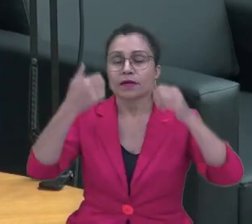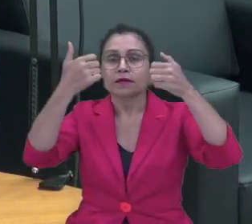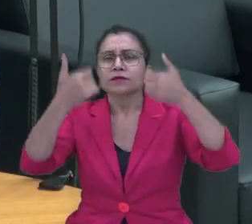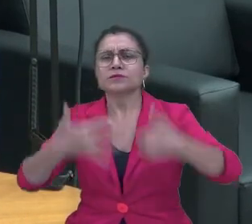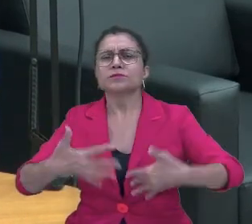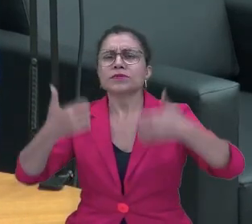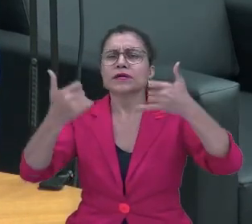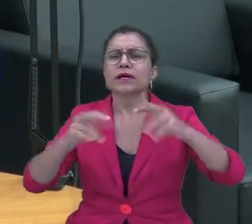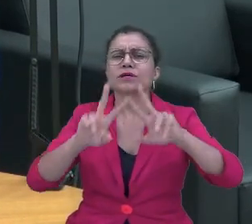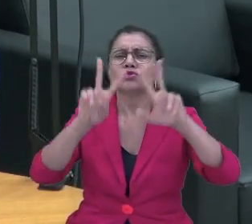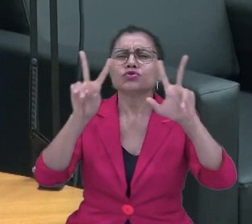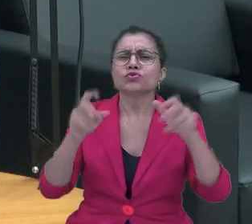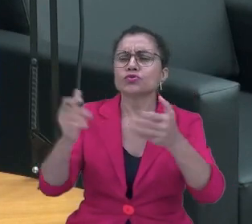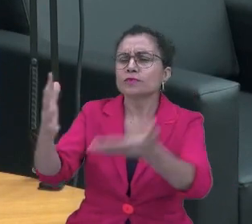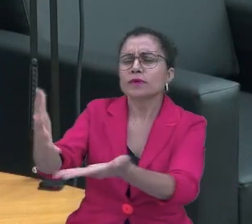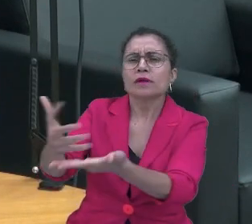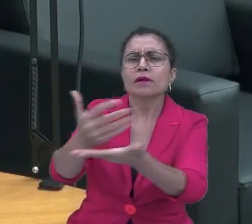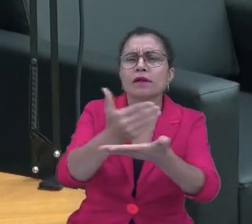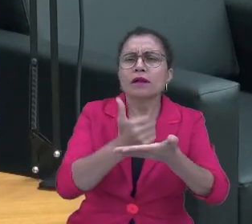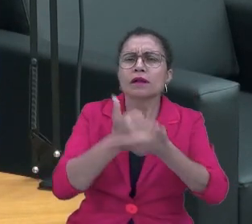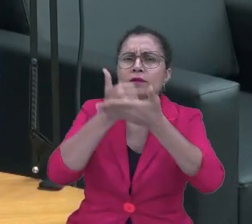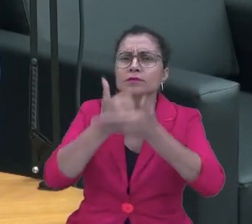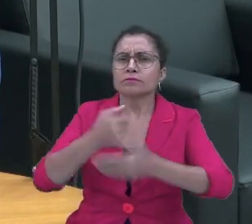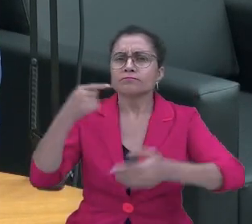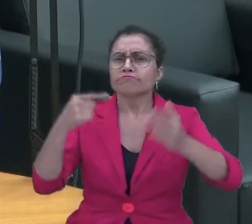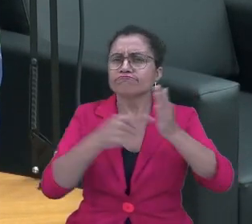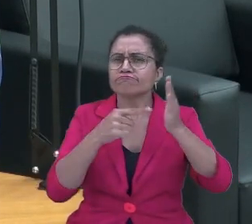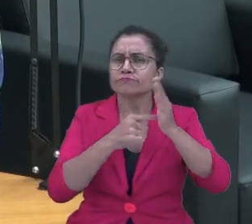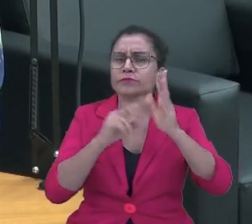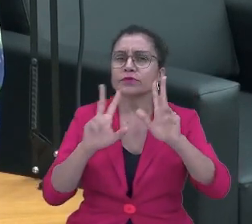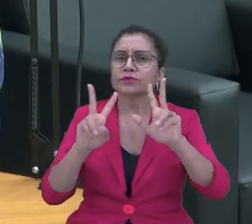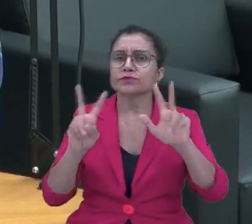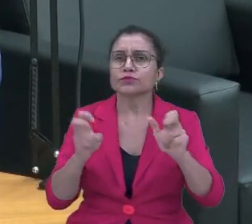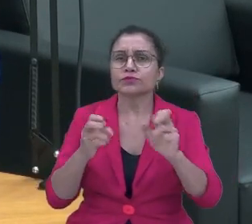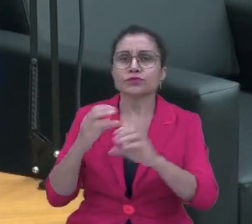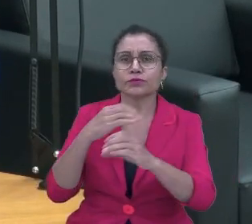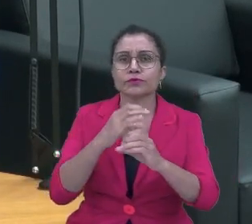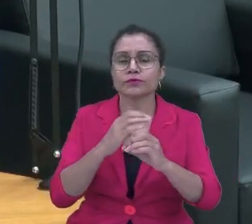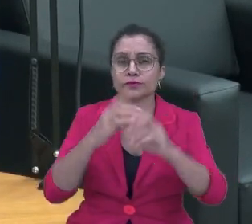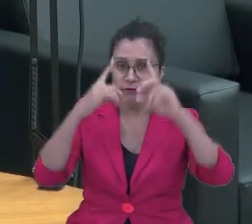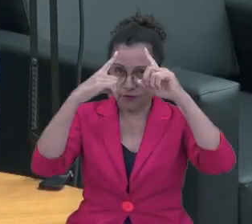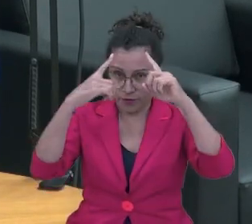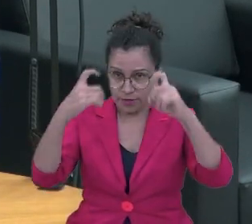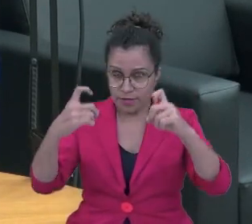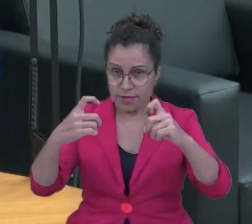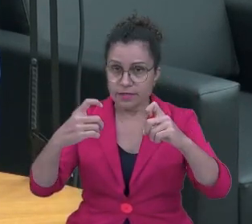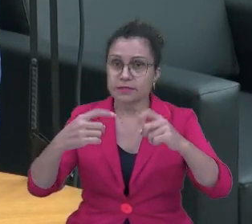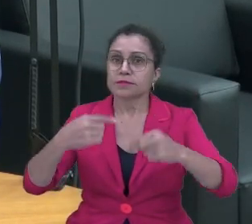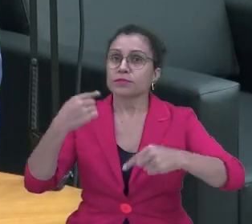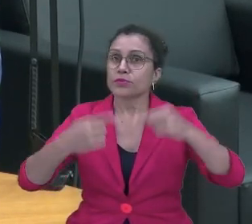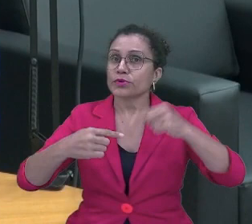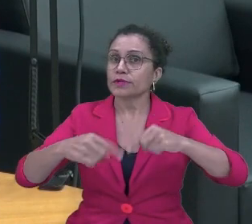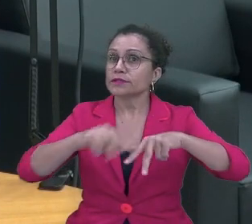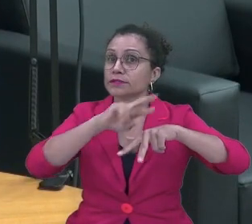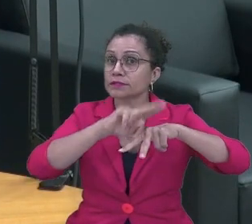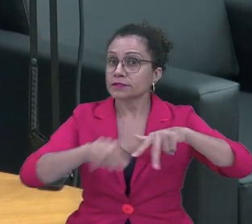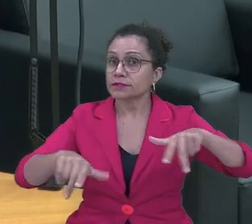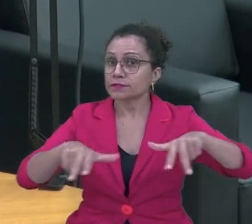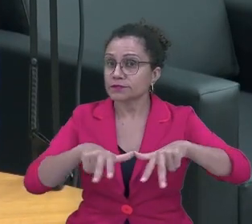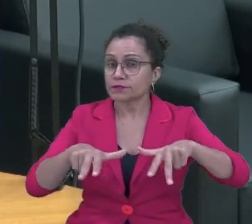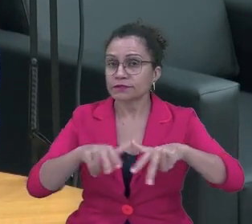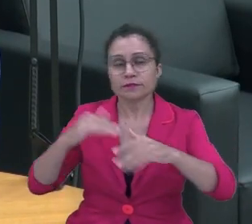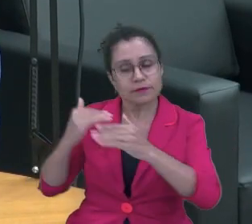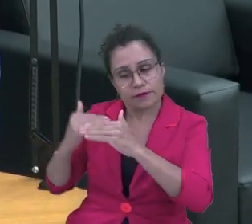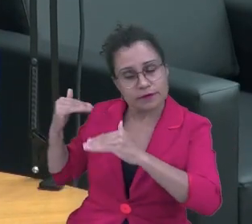todas as denúncias, acolher essas denúncias, falar com as mulheres sobre o Observatório de Violência Política de Gênero, né? Isso é muito importante para todos nós,